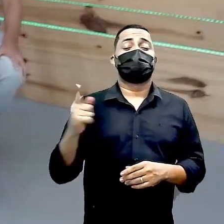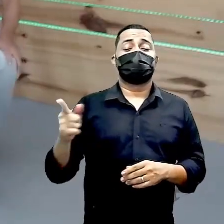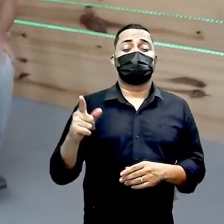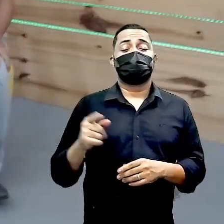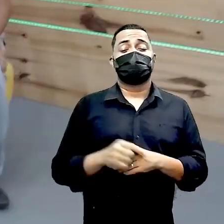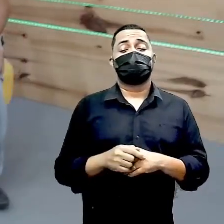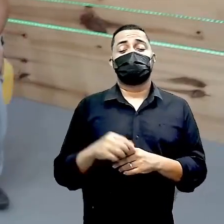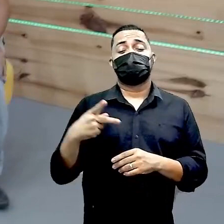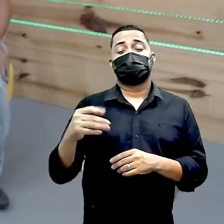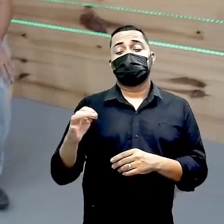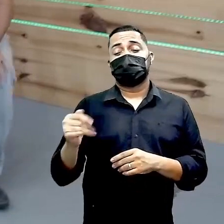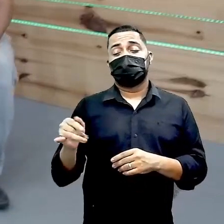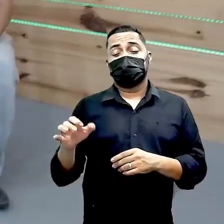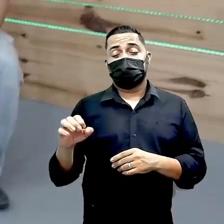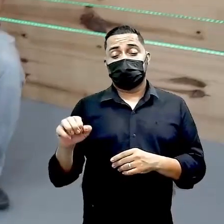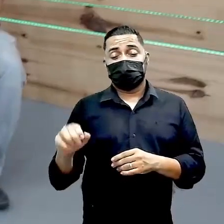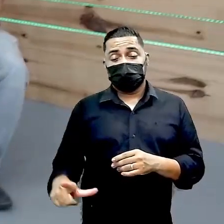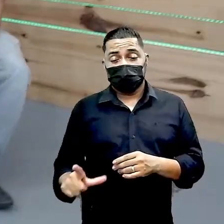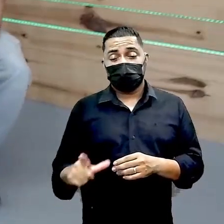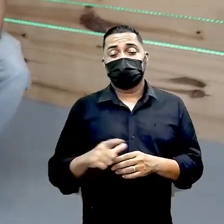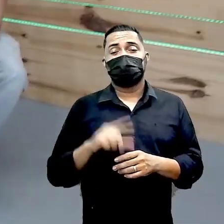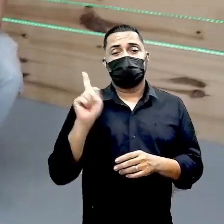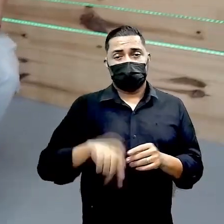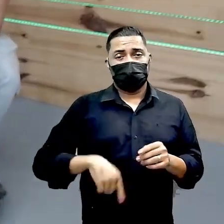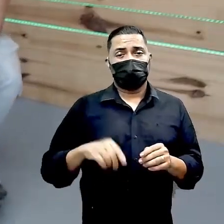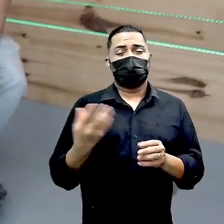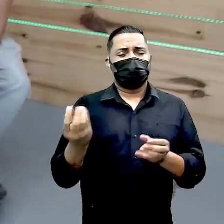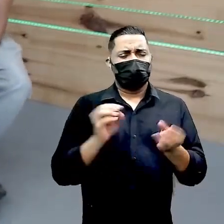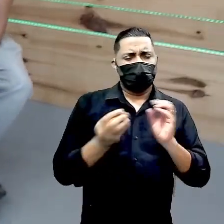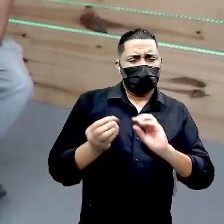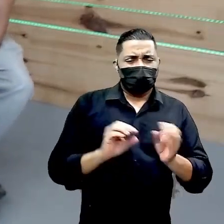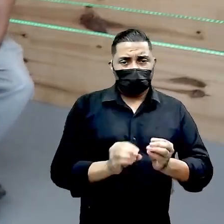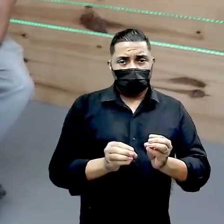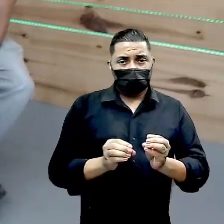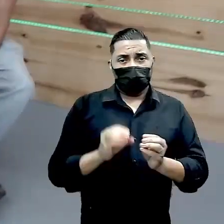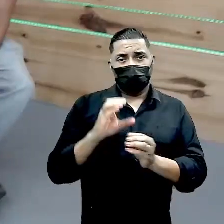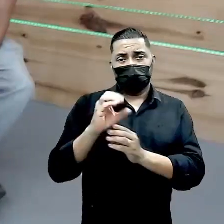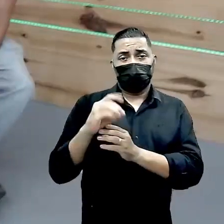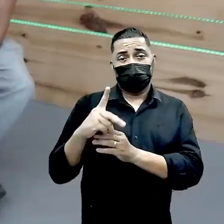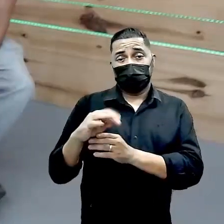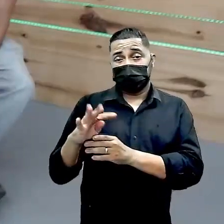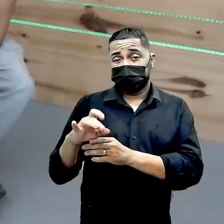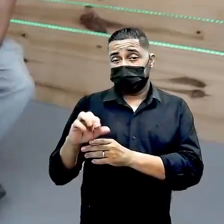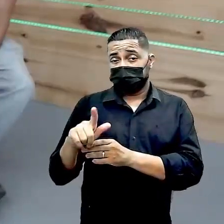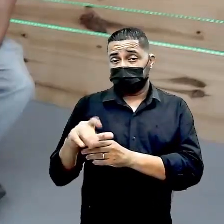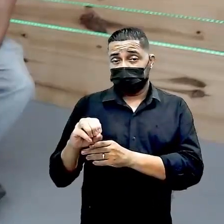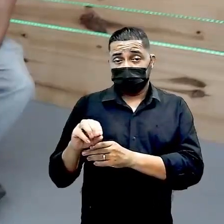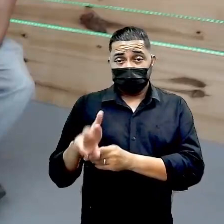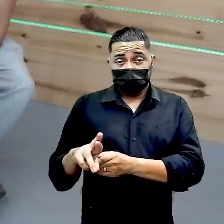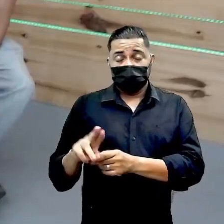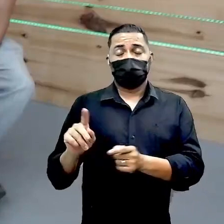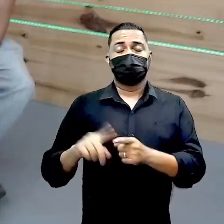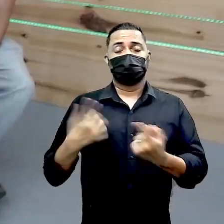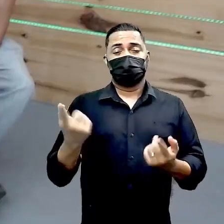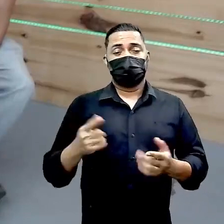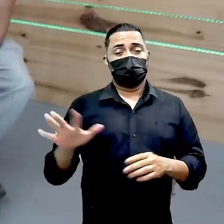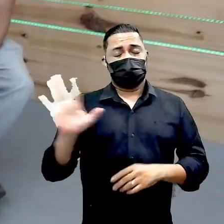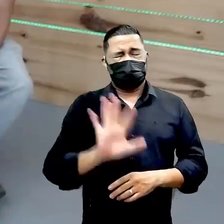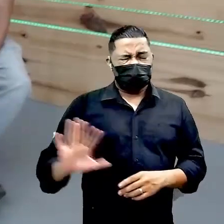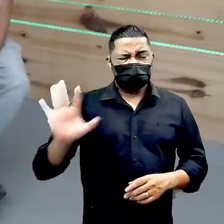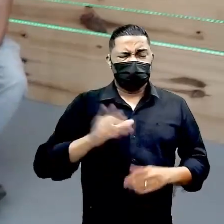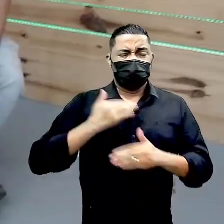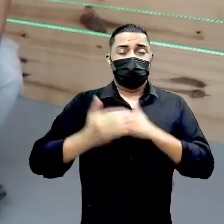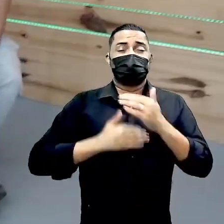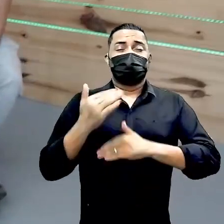verdade, já era um compilador, na verdade, né? Na verdade, não era um compilador, mas um ambiente de desenvolvimento. Ou